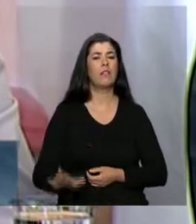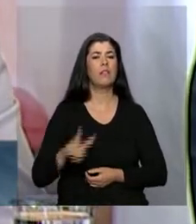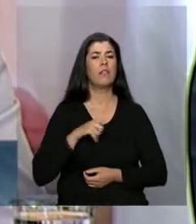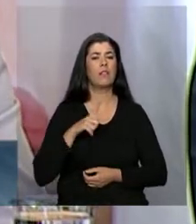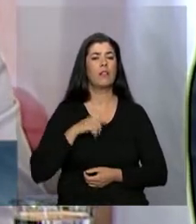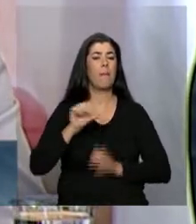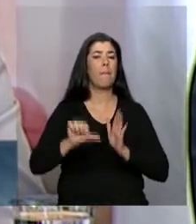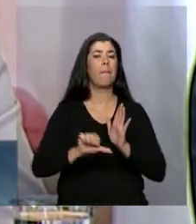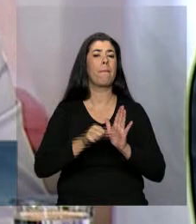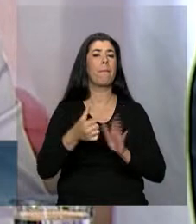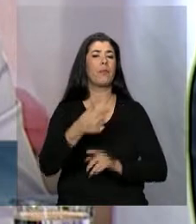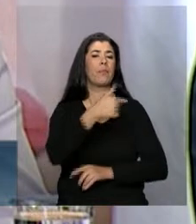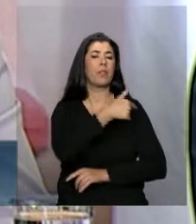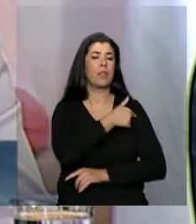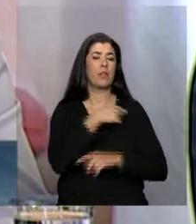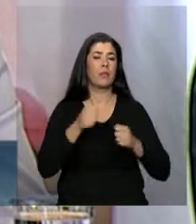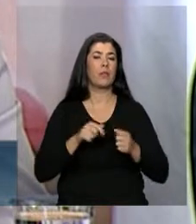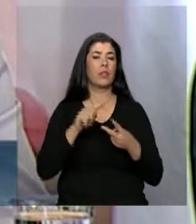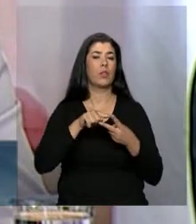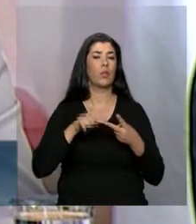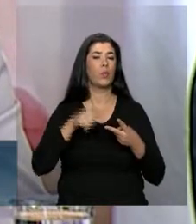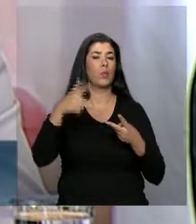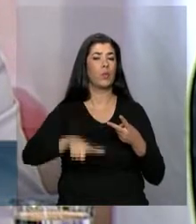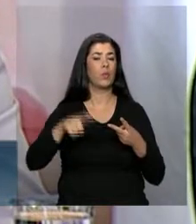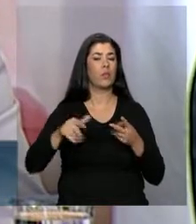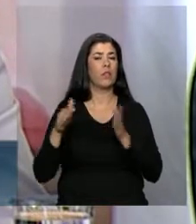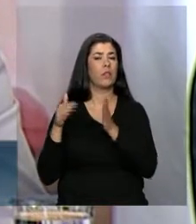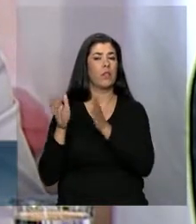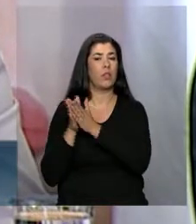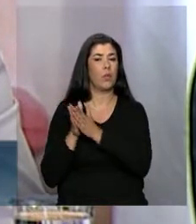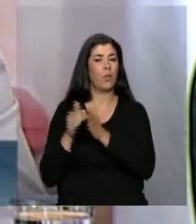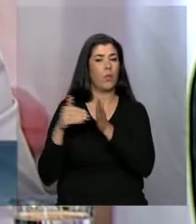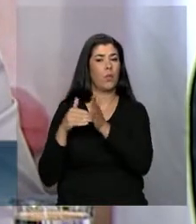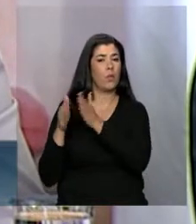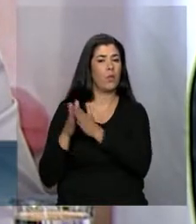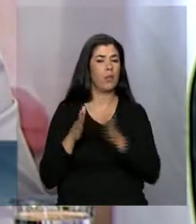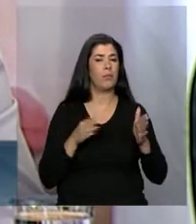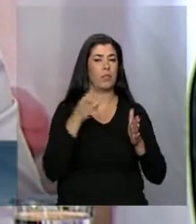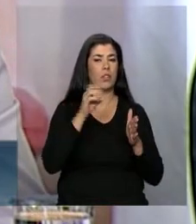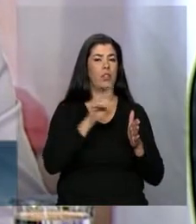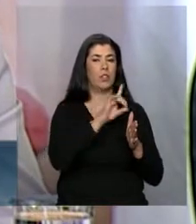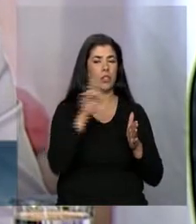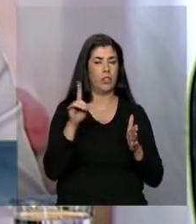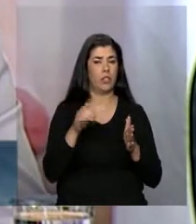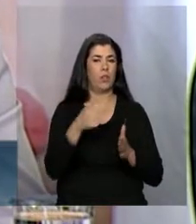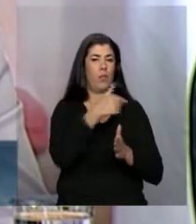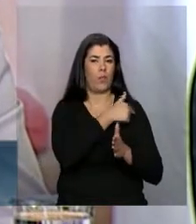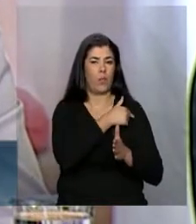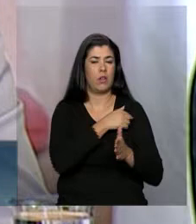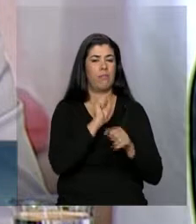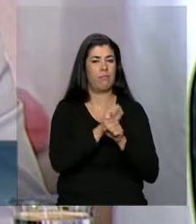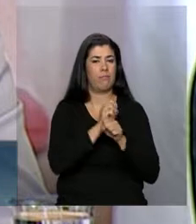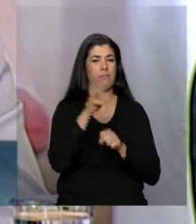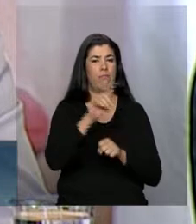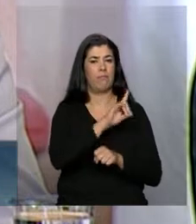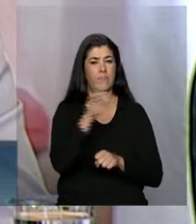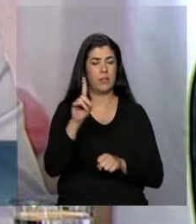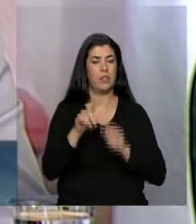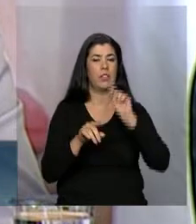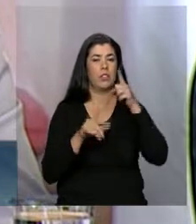vacinada a primeira vez, ela precisa tomar 2 doses, com intervalo mínimo de 30 dias entre uma dose. E a criança que já foi vacinada